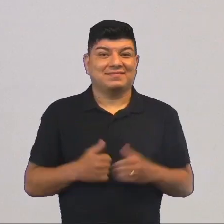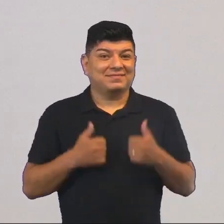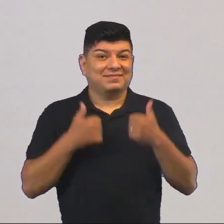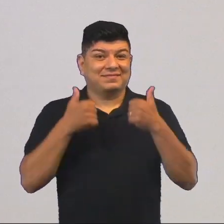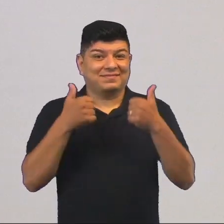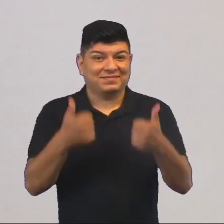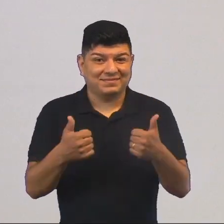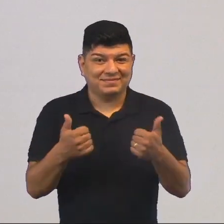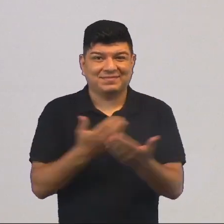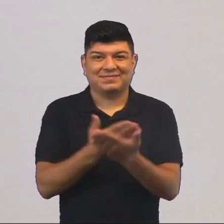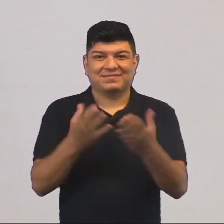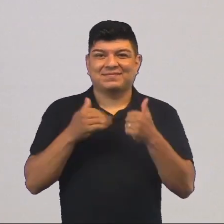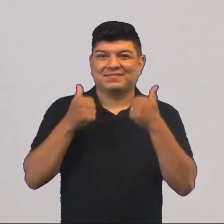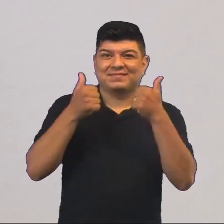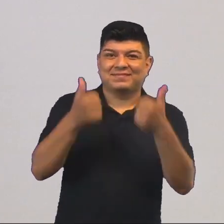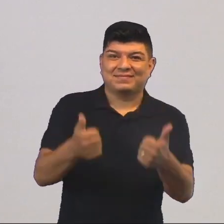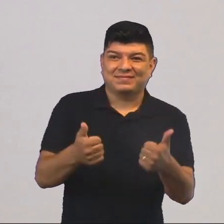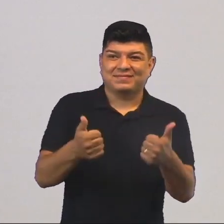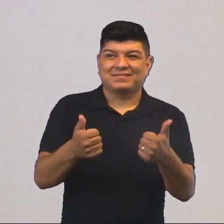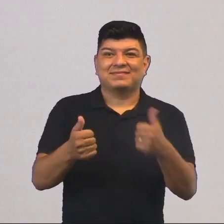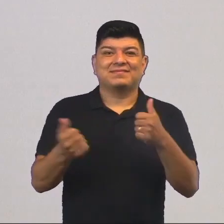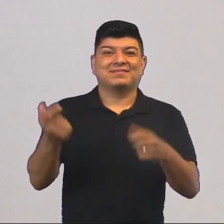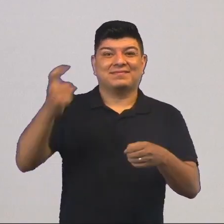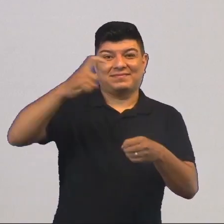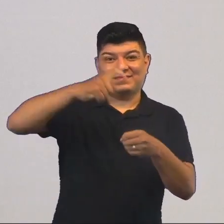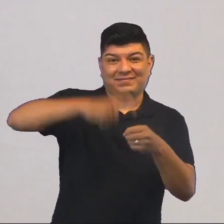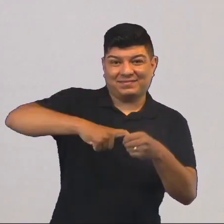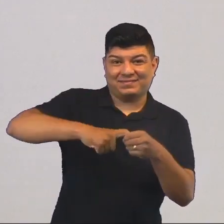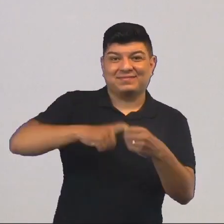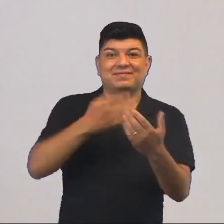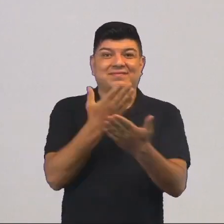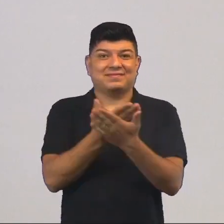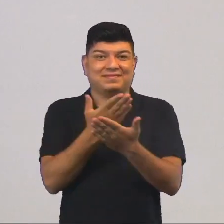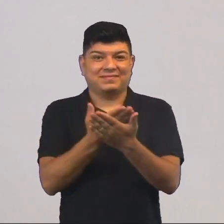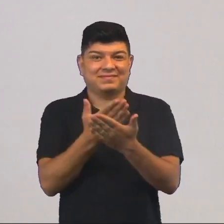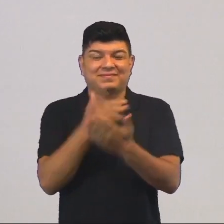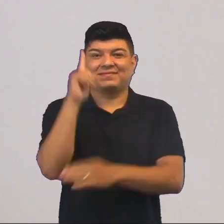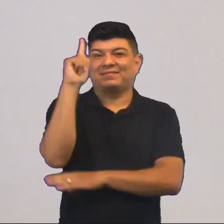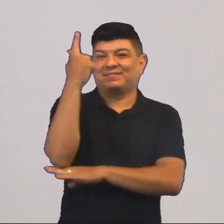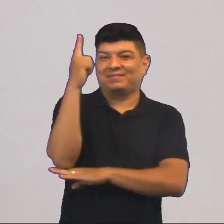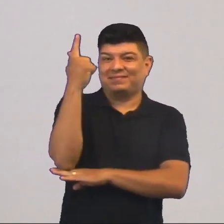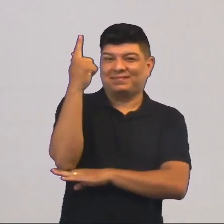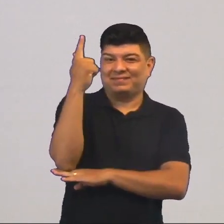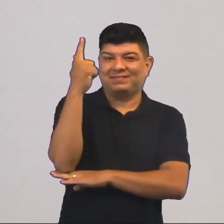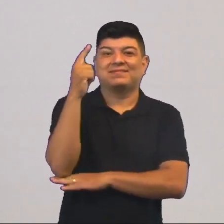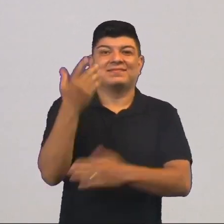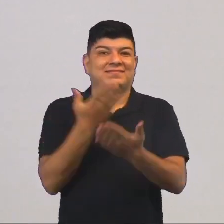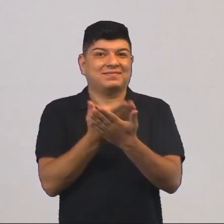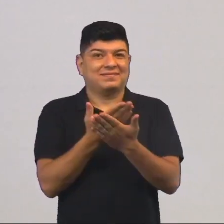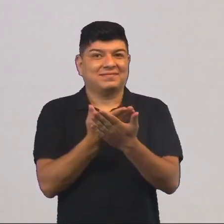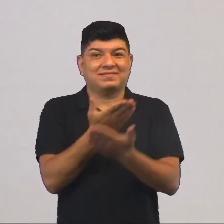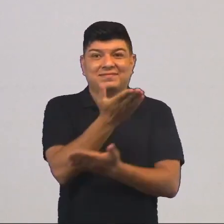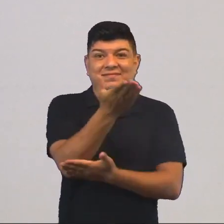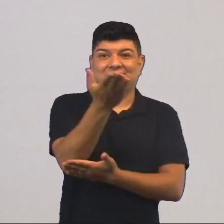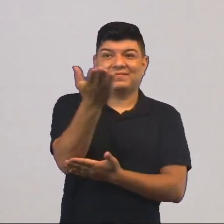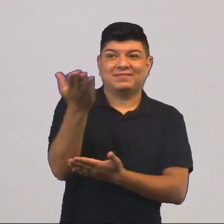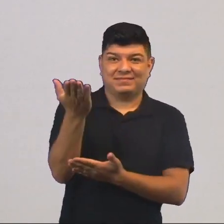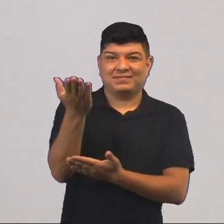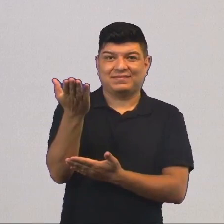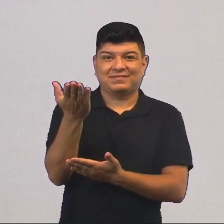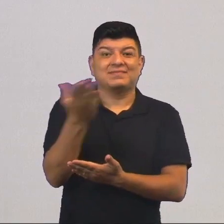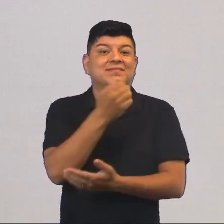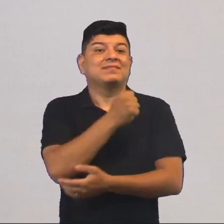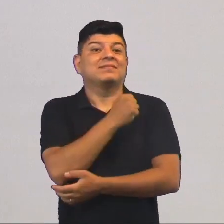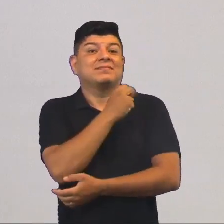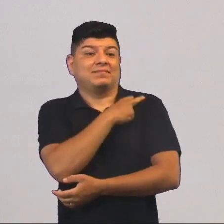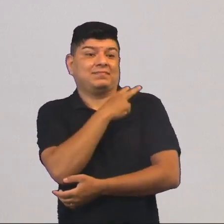E aí, turminha, tudo bem com vocês? Estamos de volta para mais uma aula de Geografia. Esta aula é para você, aluno da